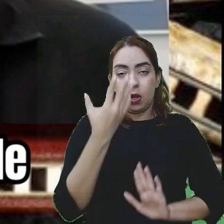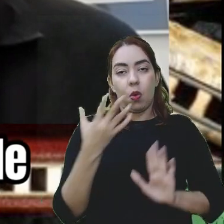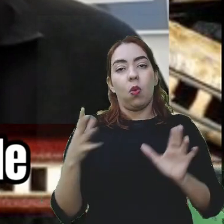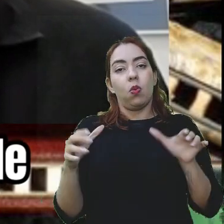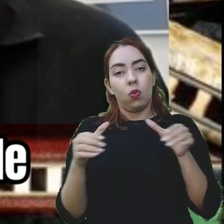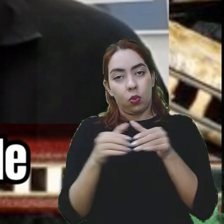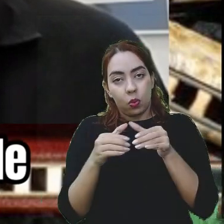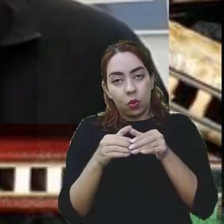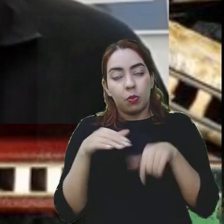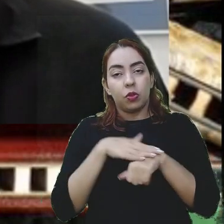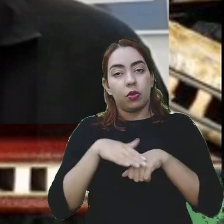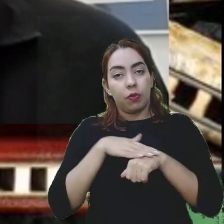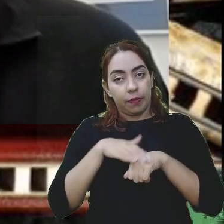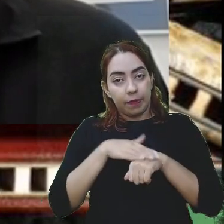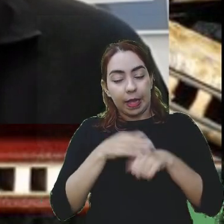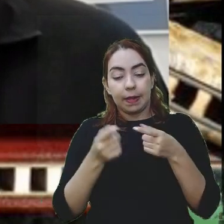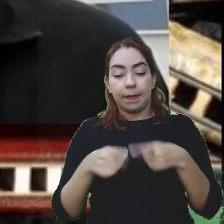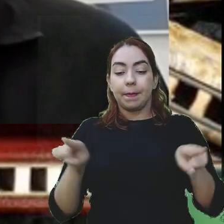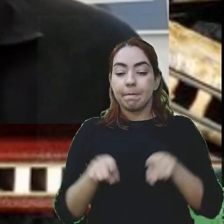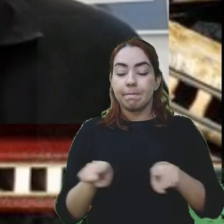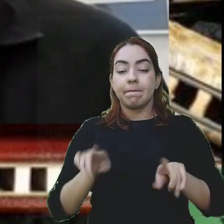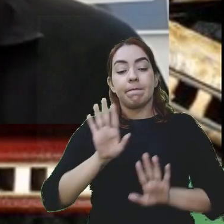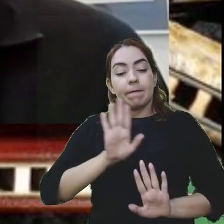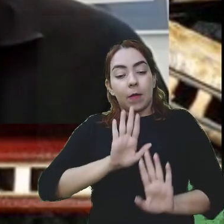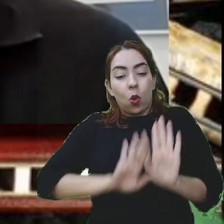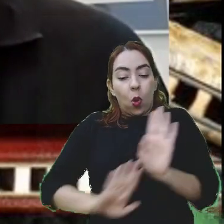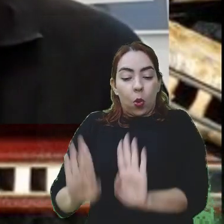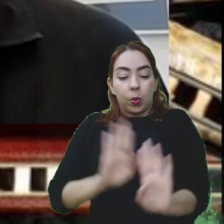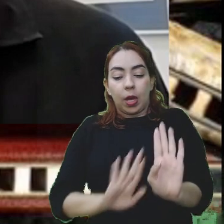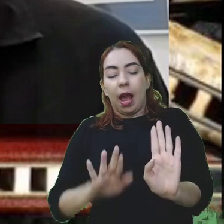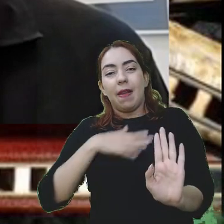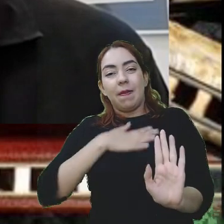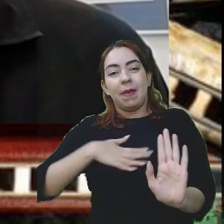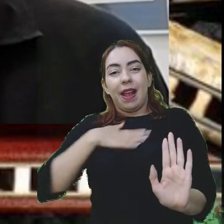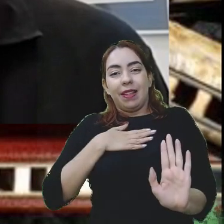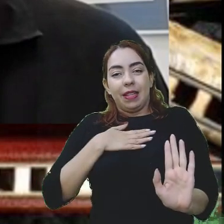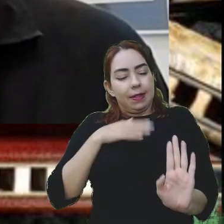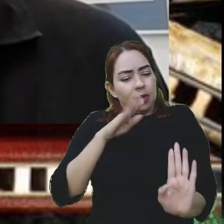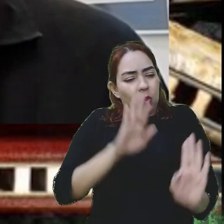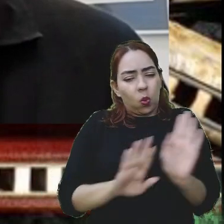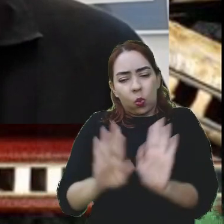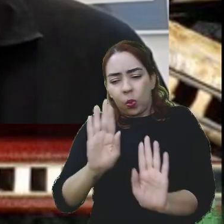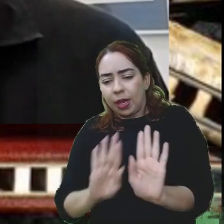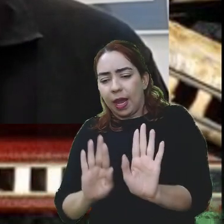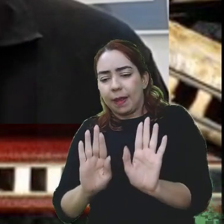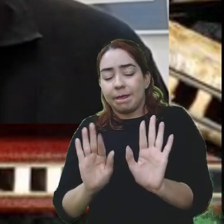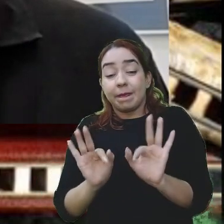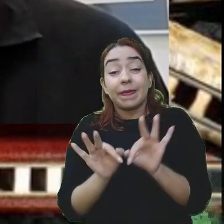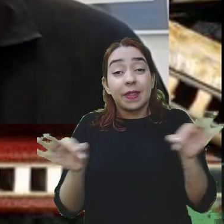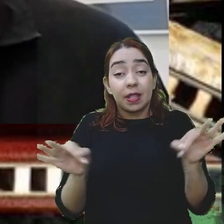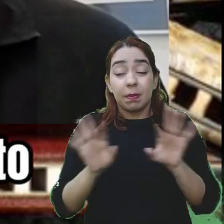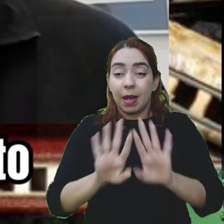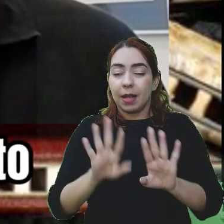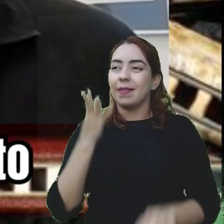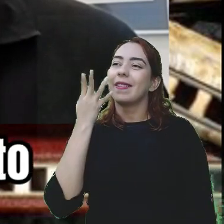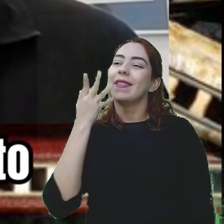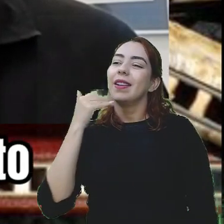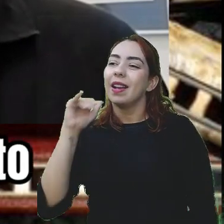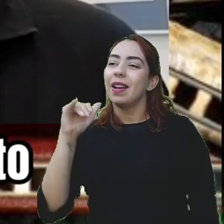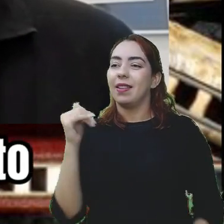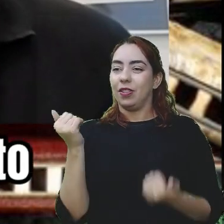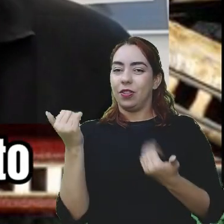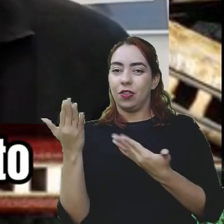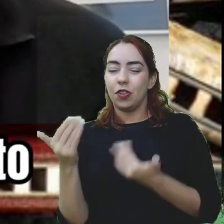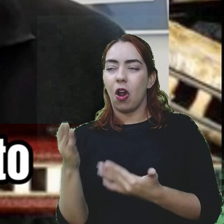um cuidado muito grande, e um prazer a gente percebeu depois muito grande, de permitir que crianças, adolescentes